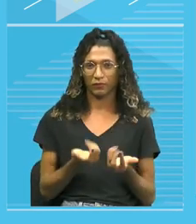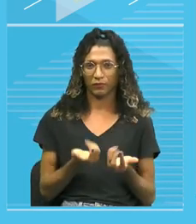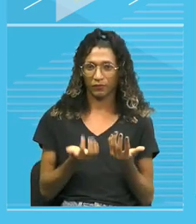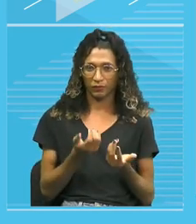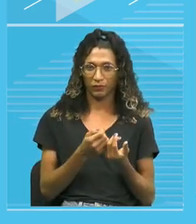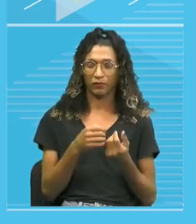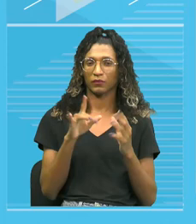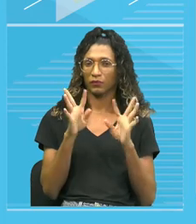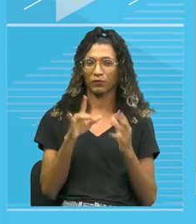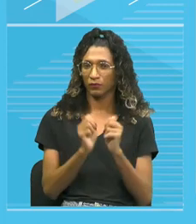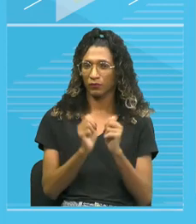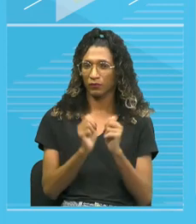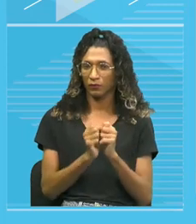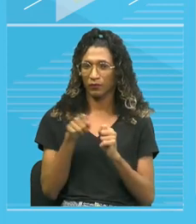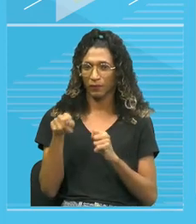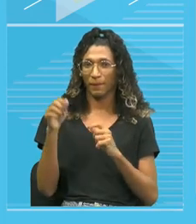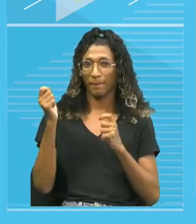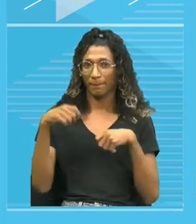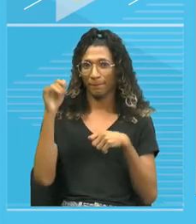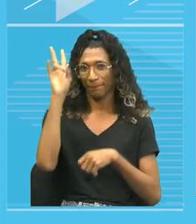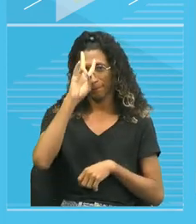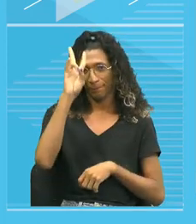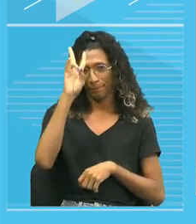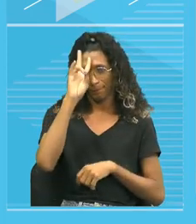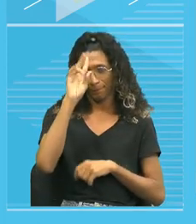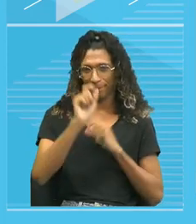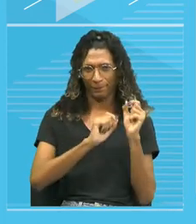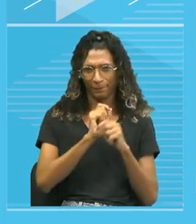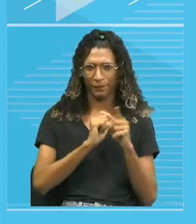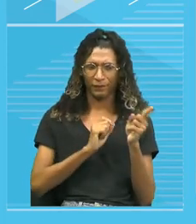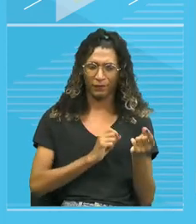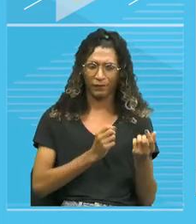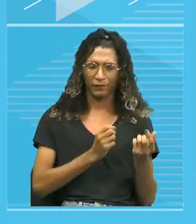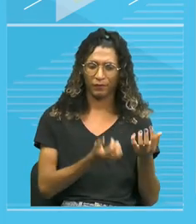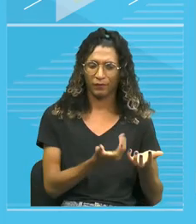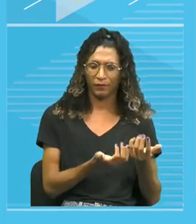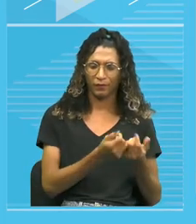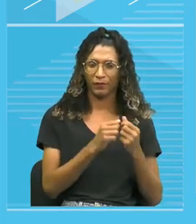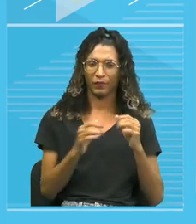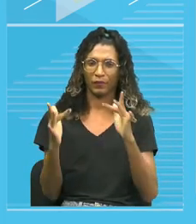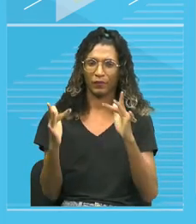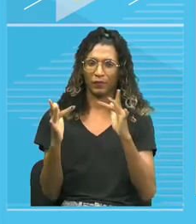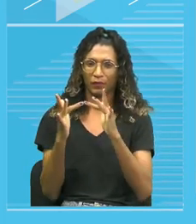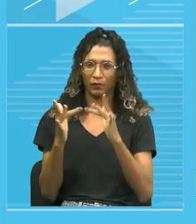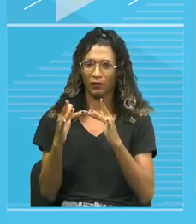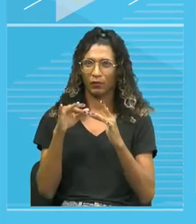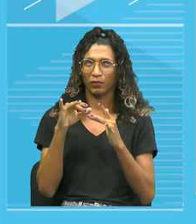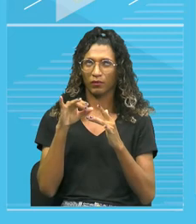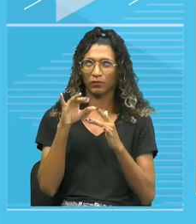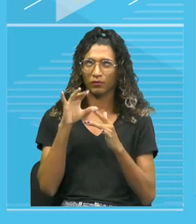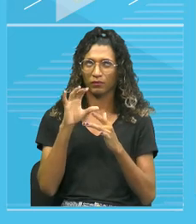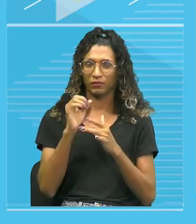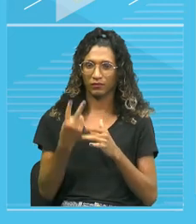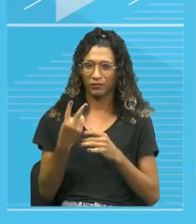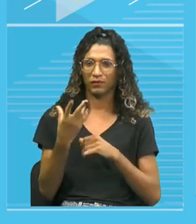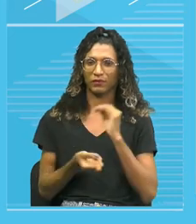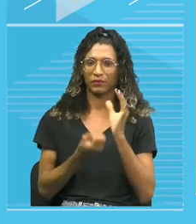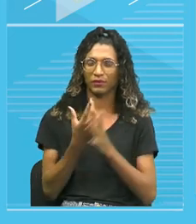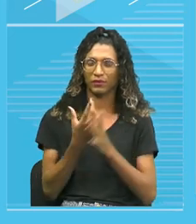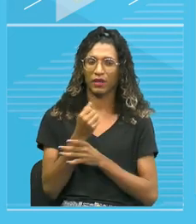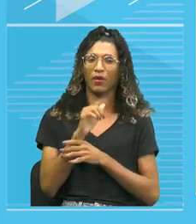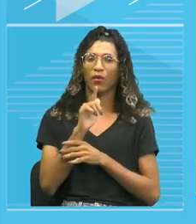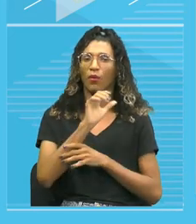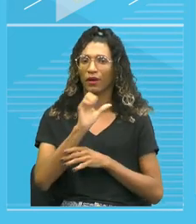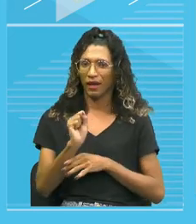Então você tem que lembrar que aquele combustível vai reagir com o oxigênio formando gás carbônico e água